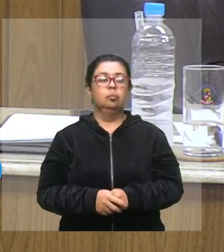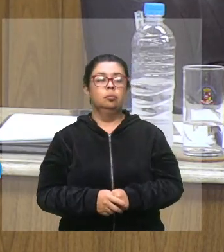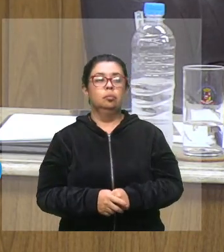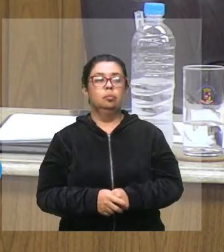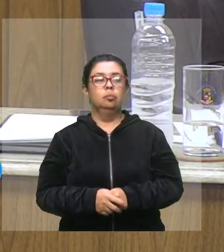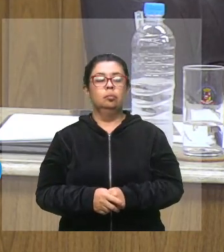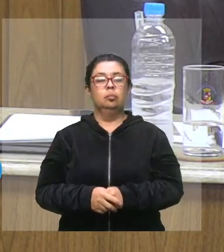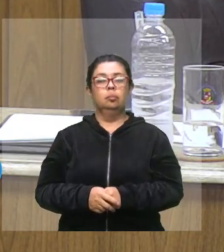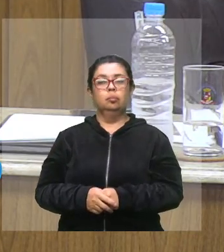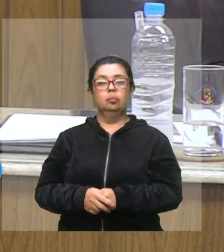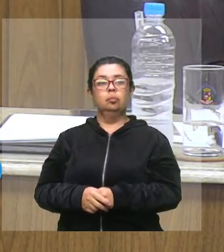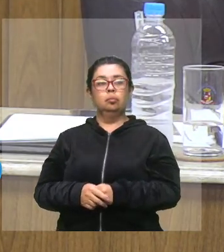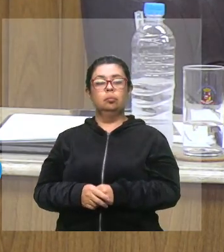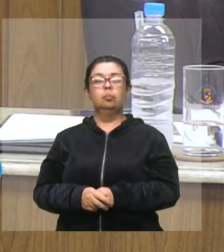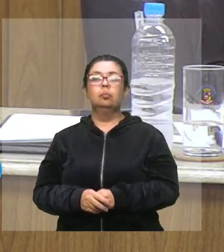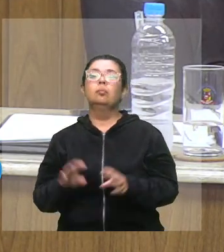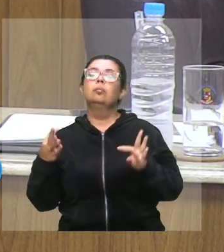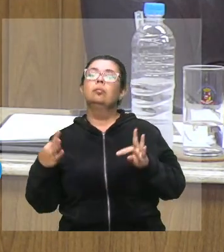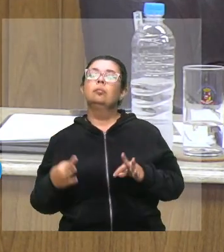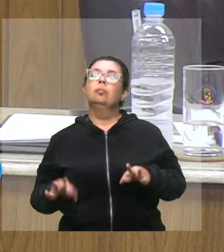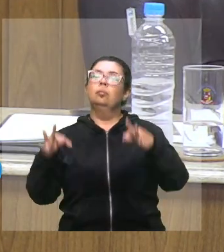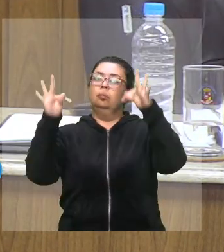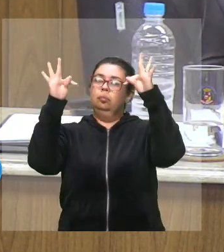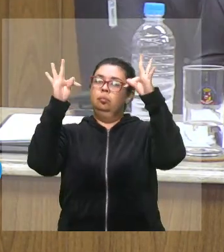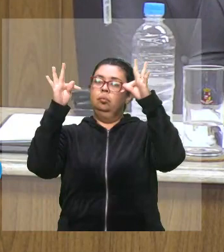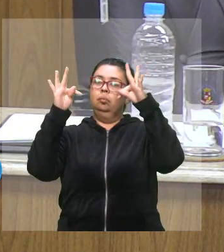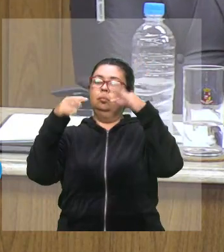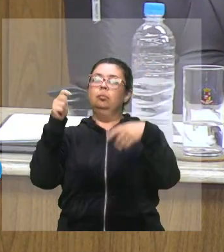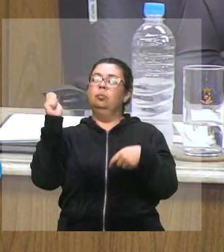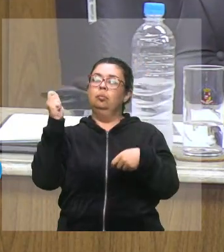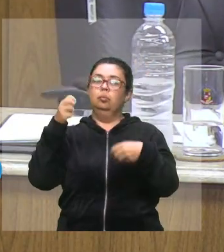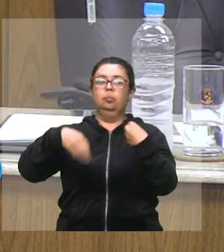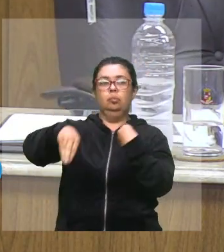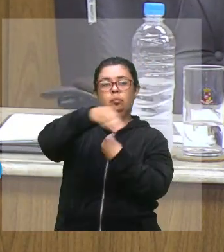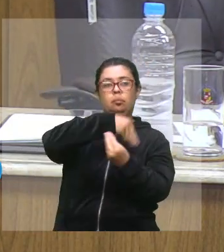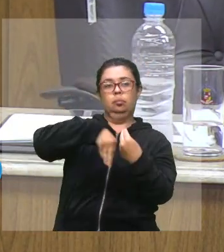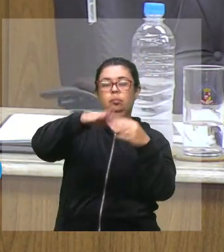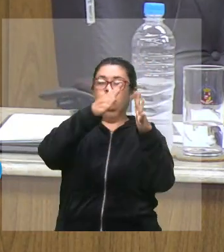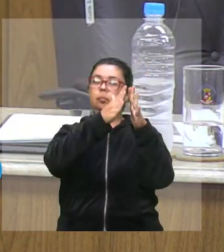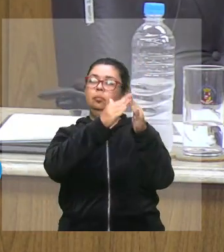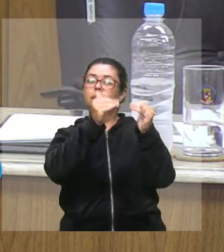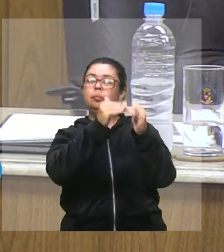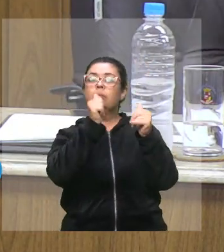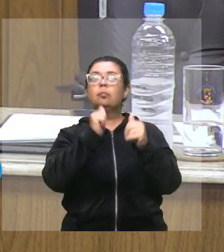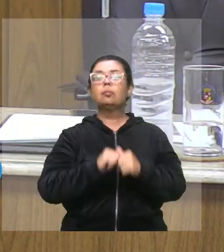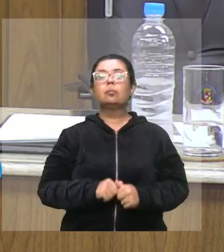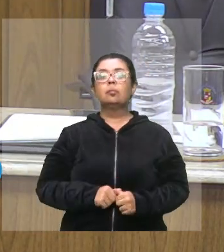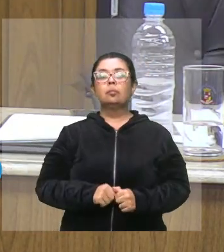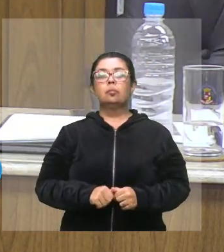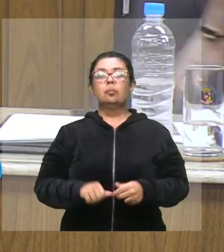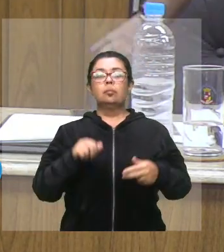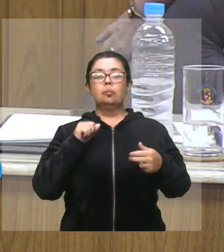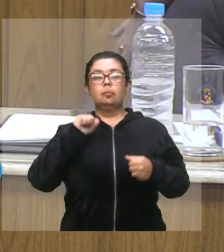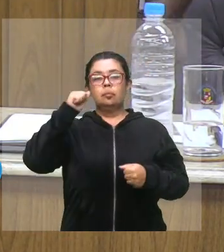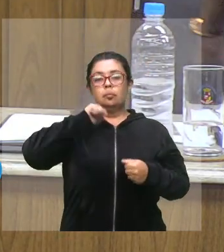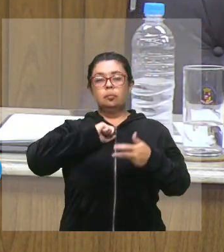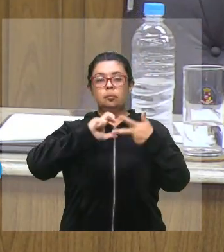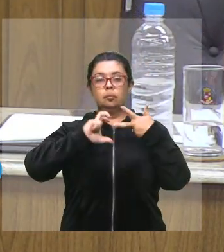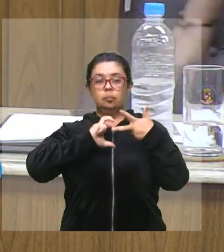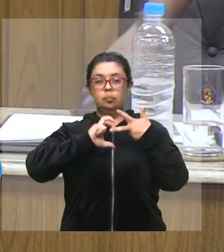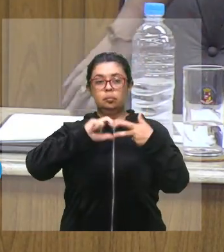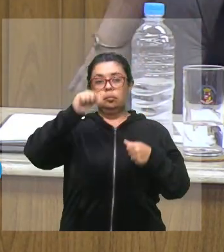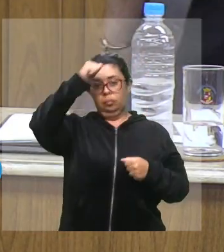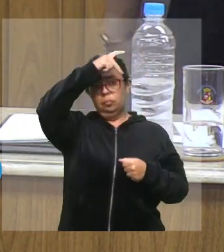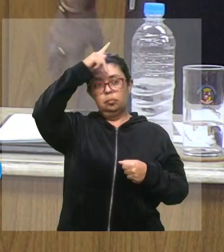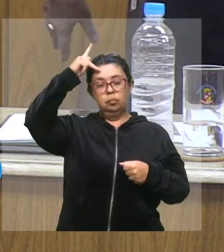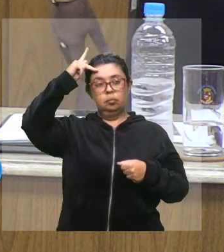Inovação Tecnológica de Assis e Região. Então, nós estamos pedindo aqui, solicitando, para que o prefeito possa já colocar